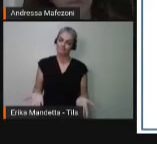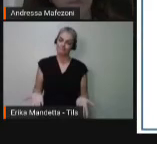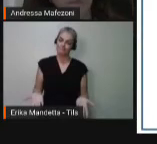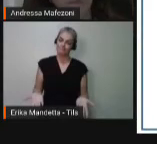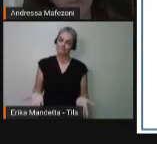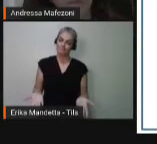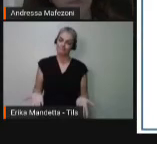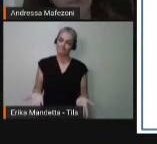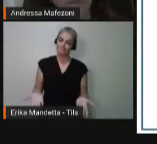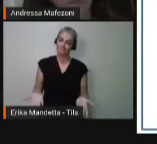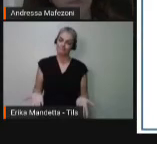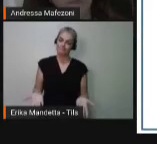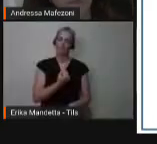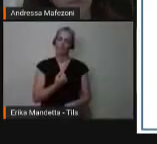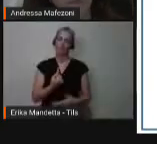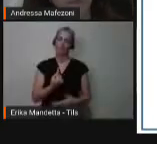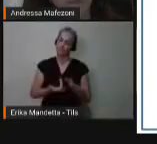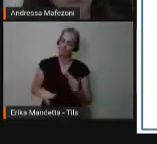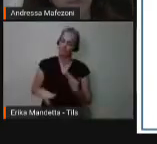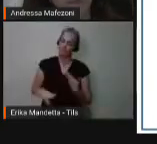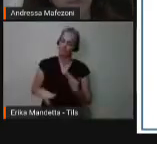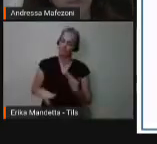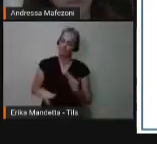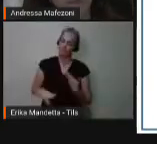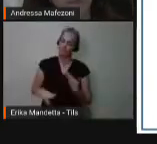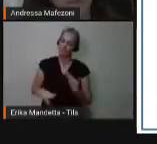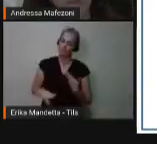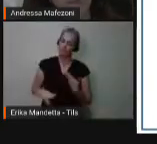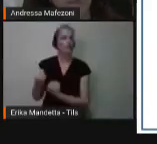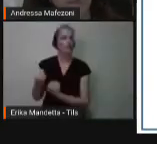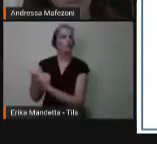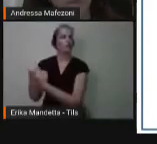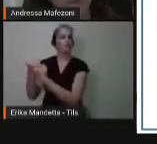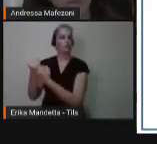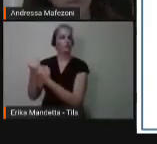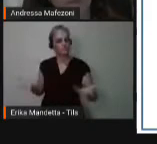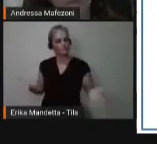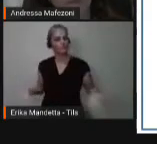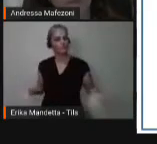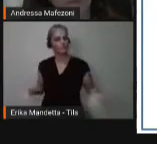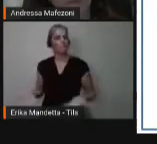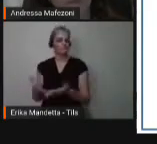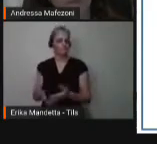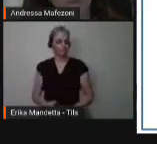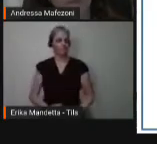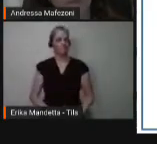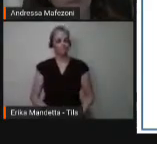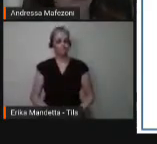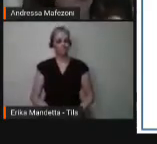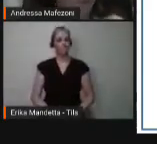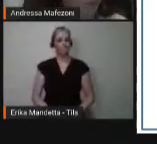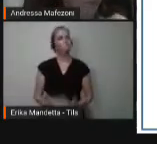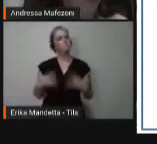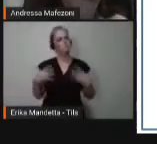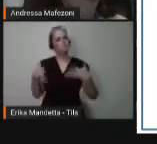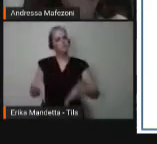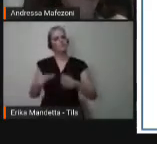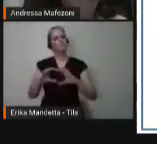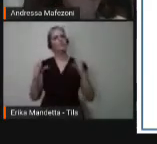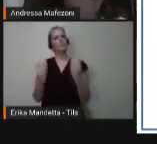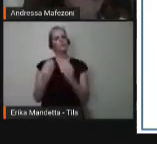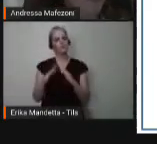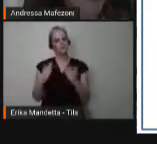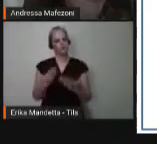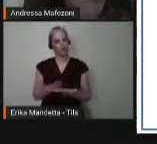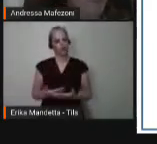da escola, de todos que são parte dessa comunidade escolar. Mas nós